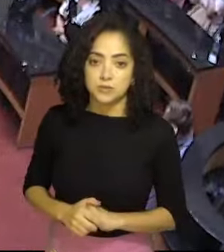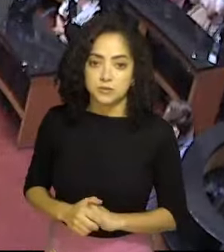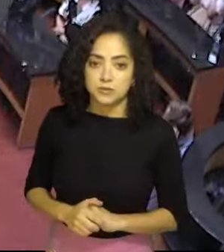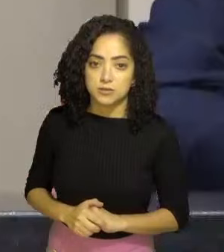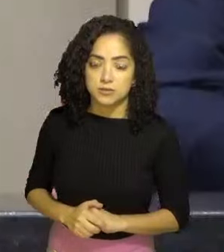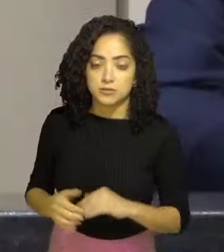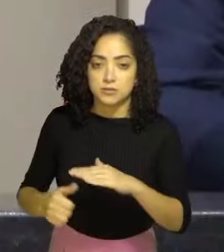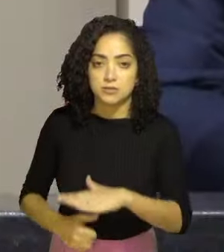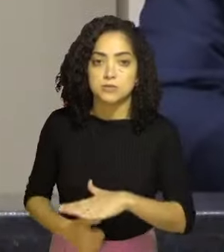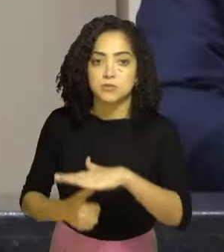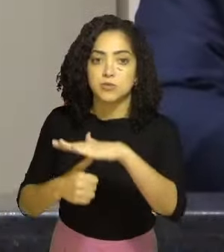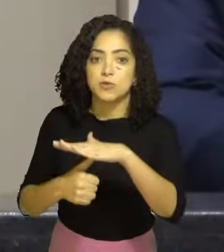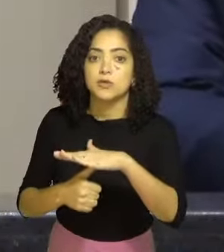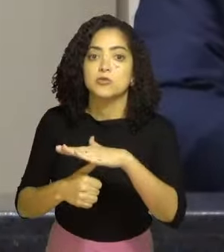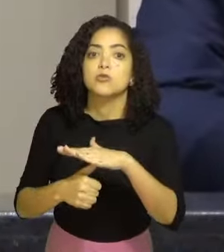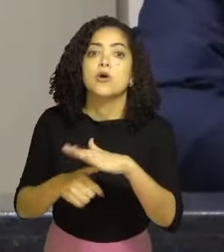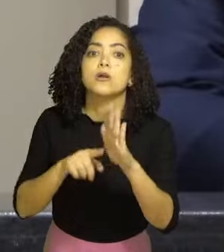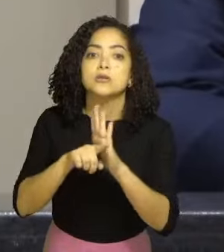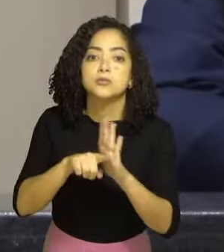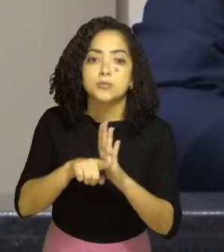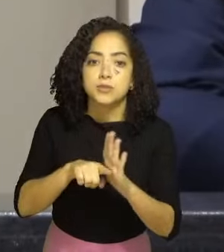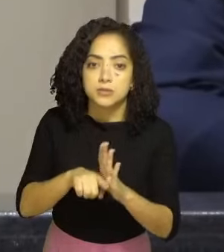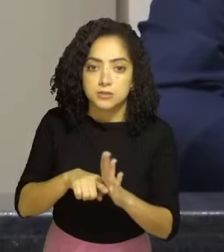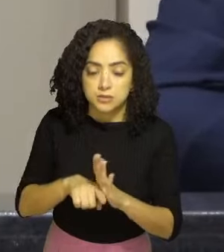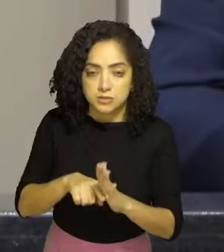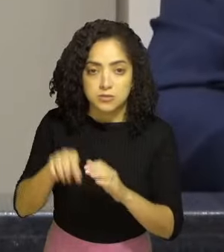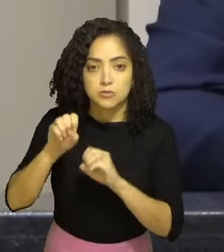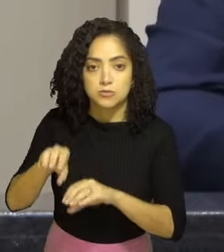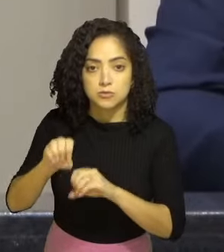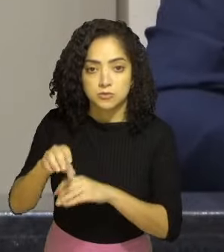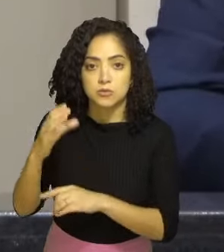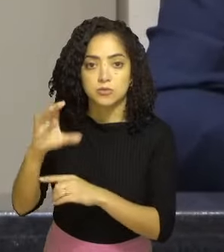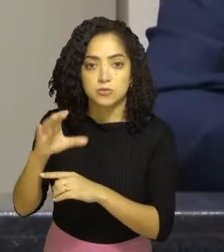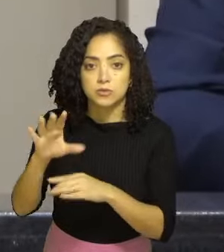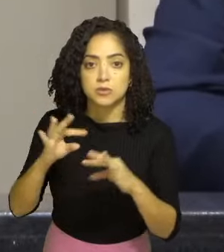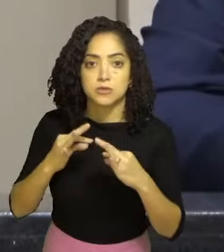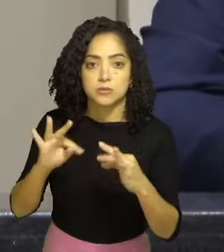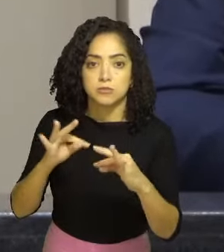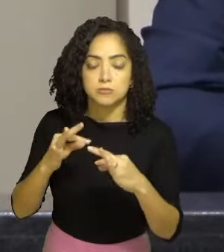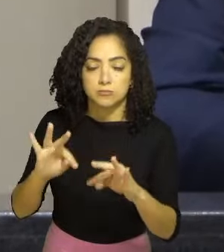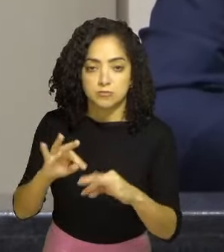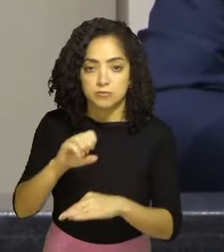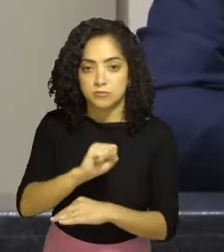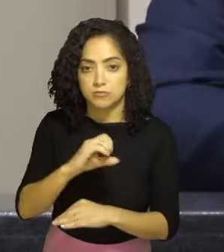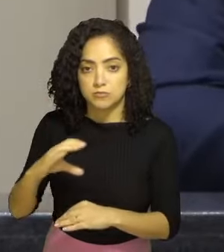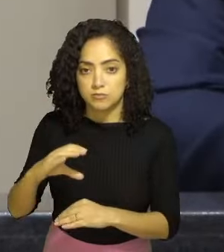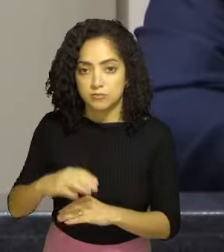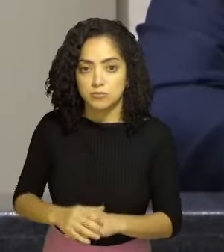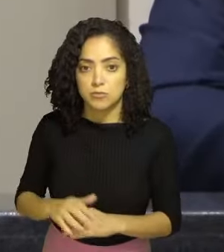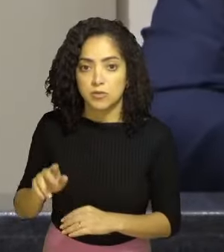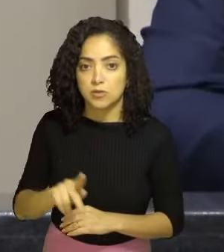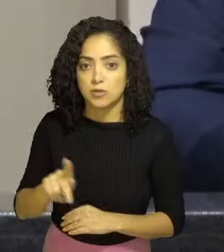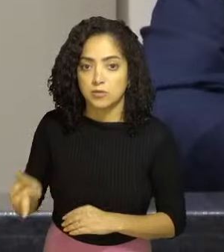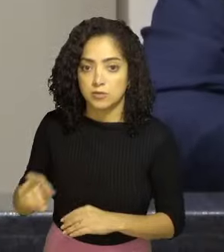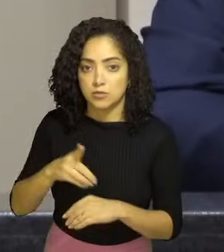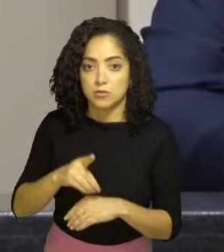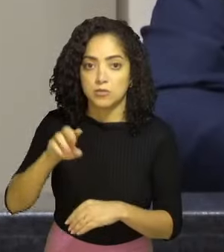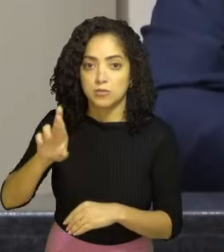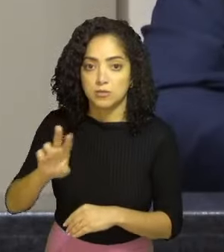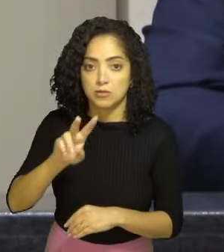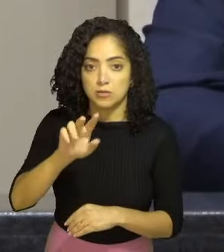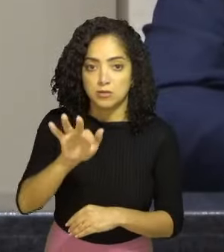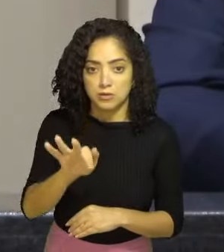Pró-reitora de pesquisa do Instituto Federal de Educação, Ciência e Tecnologia de Santa Catarina, professora doutora